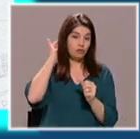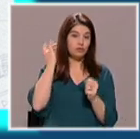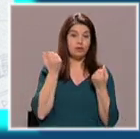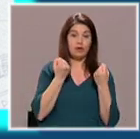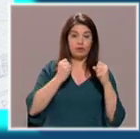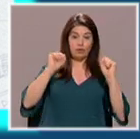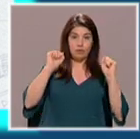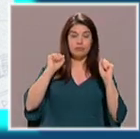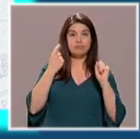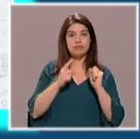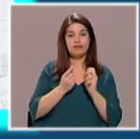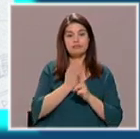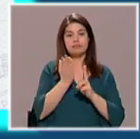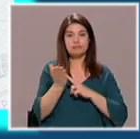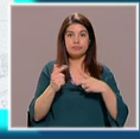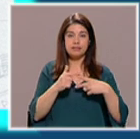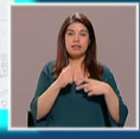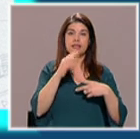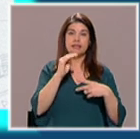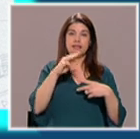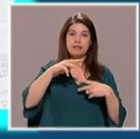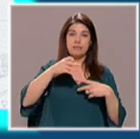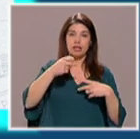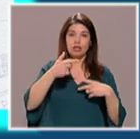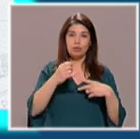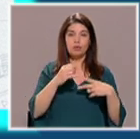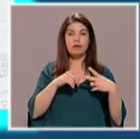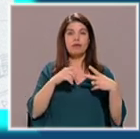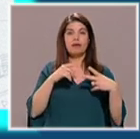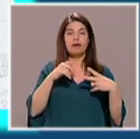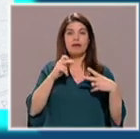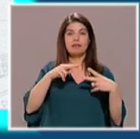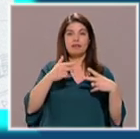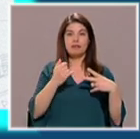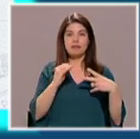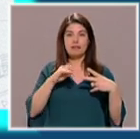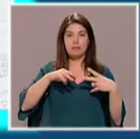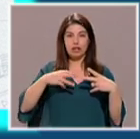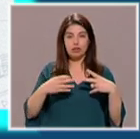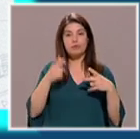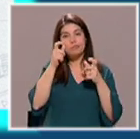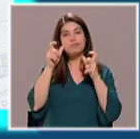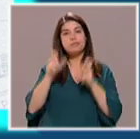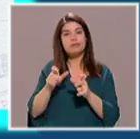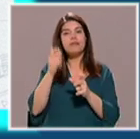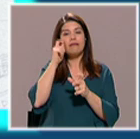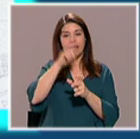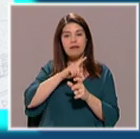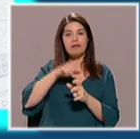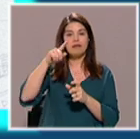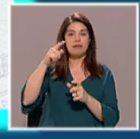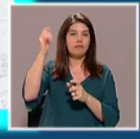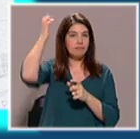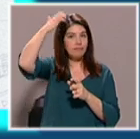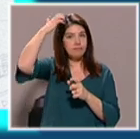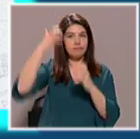nervoso simpático e parasimpático, é controlado pelo hipotálamo. O hipotálamo comanda a atividade da